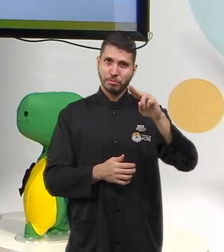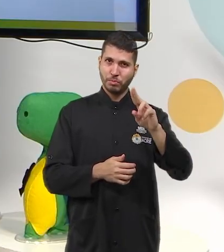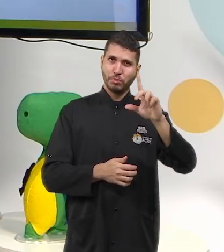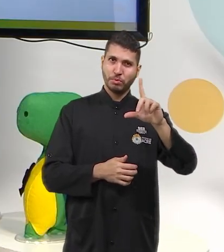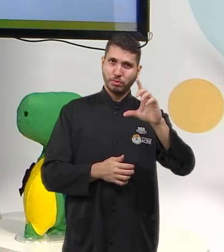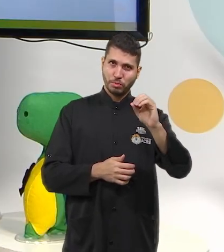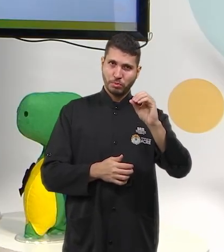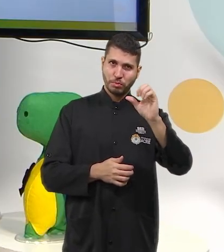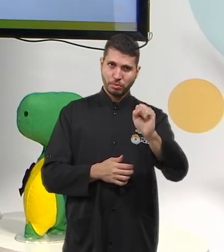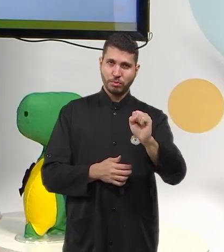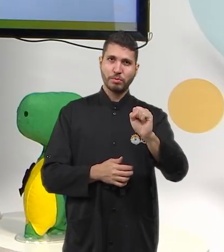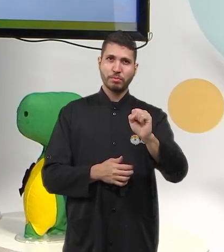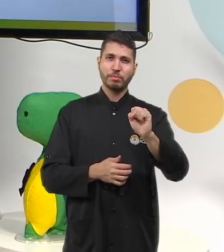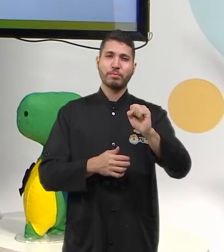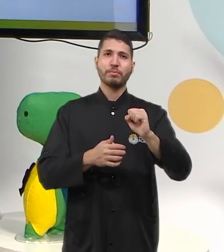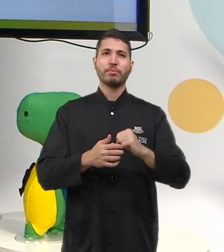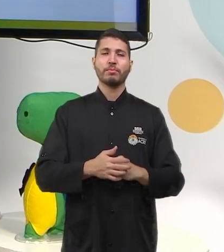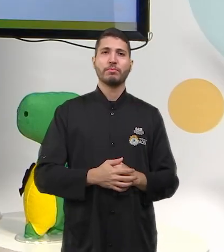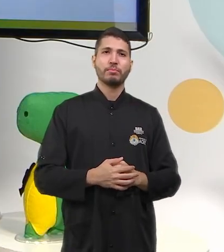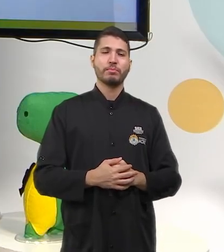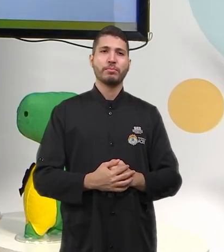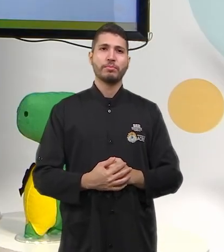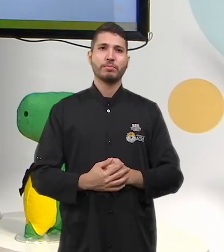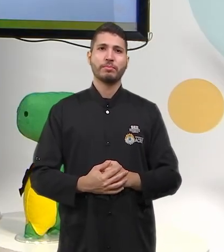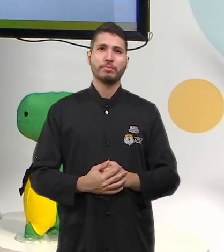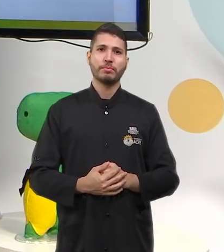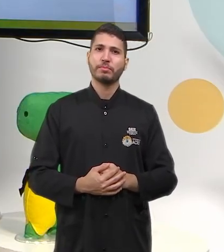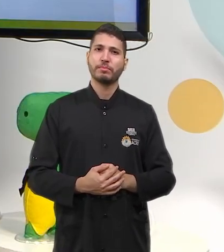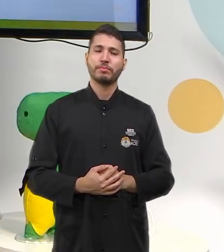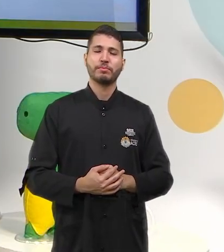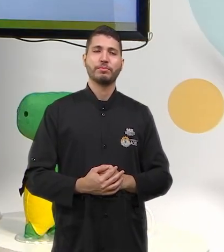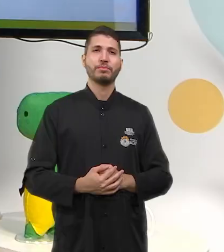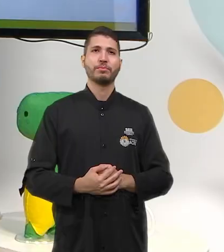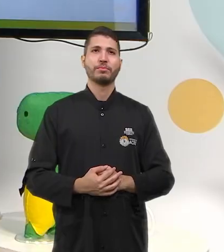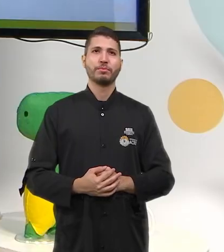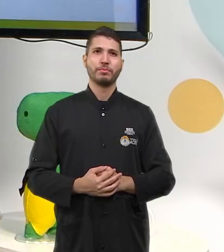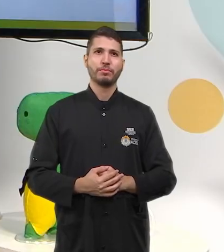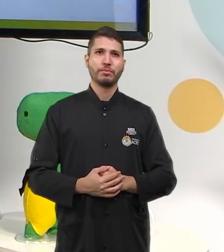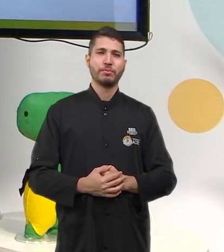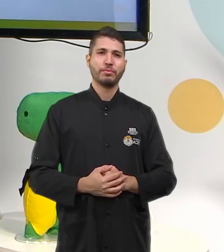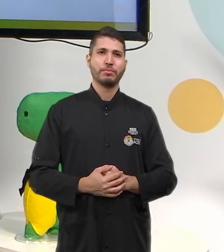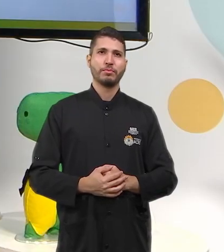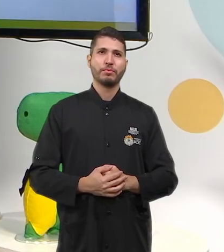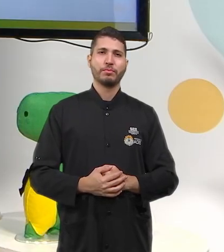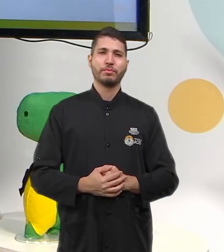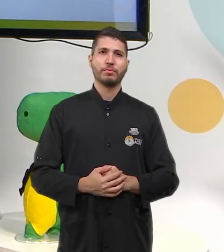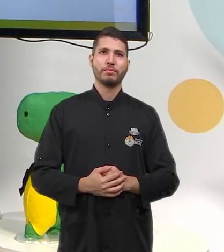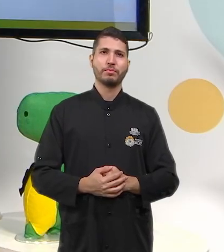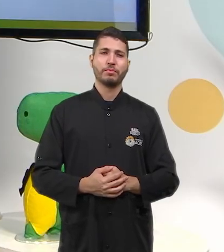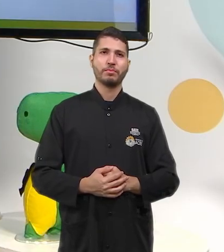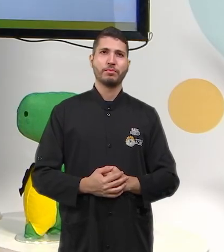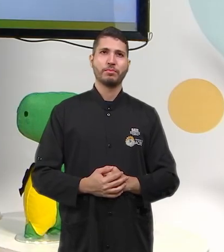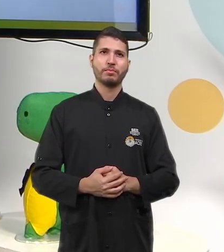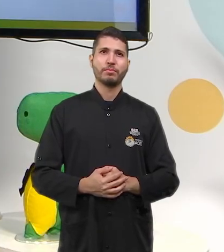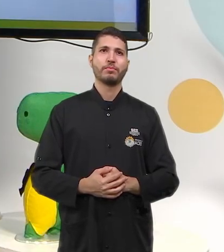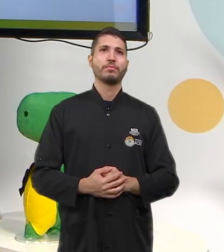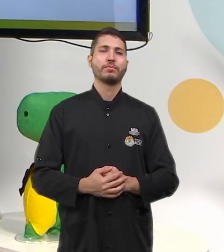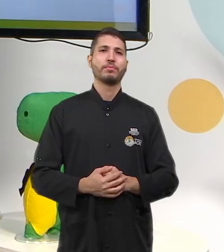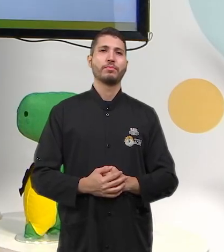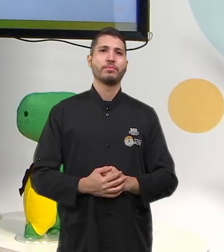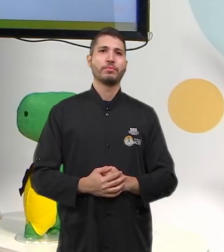esses atributos treináveis com essas divisões, né, com esses direcionamentos, mas que sempre vão ser alinhados